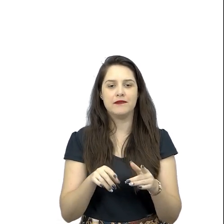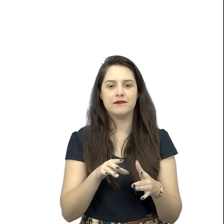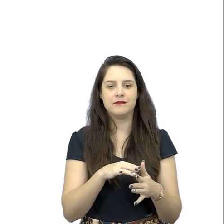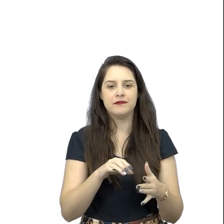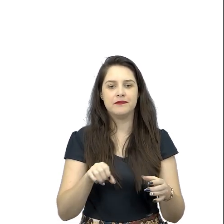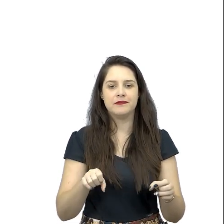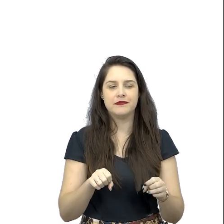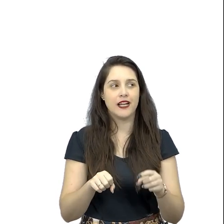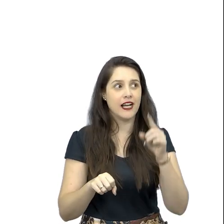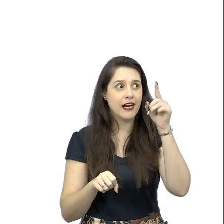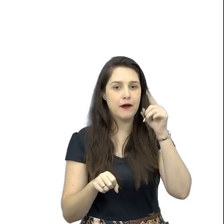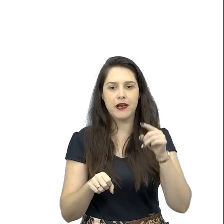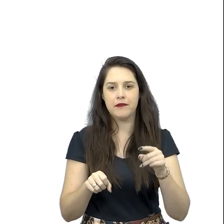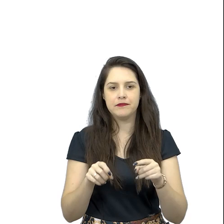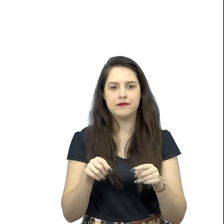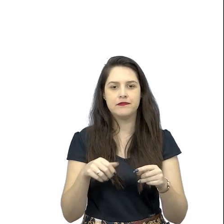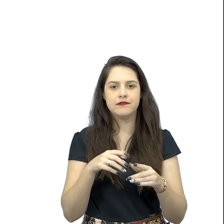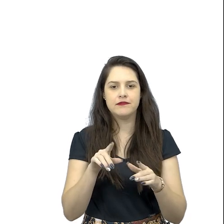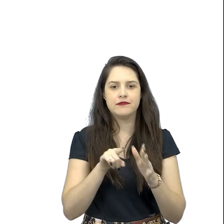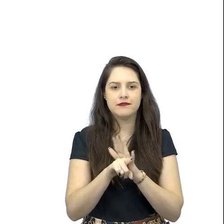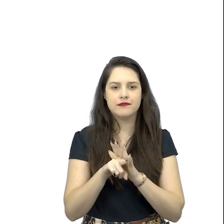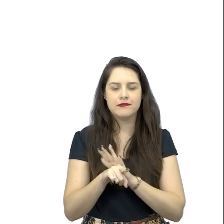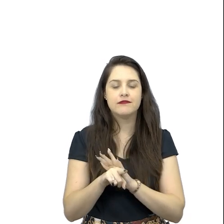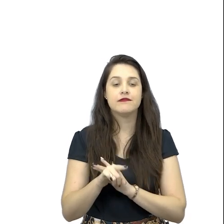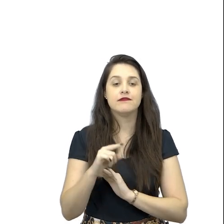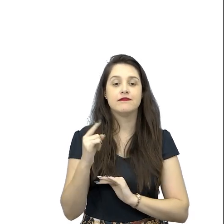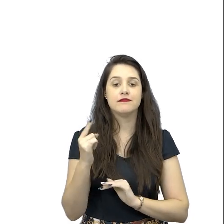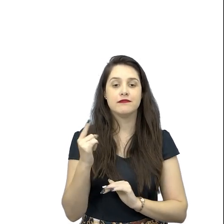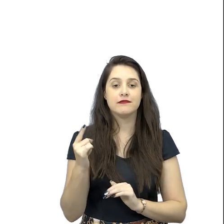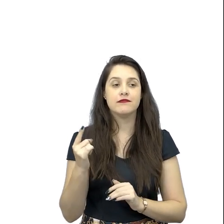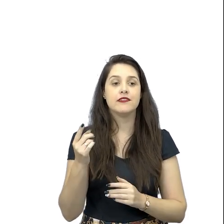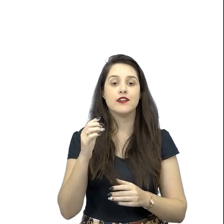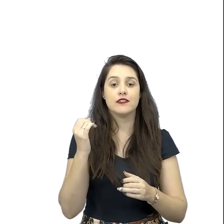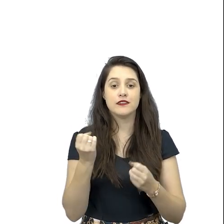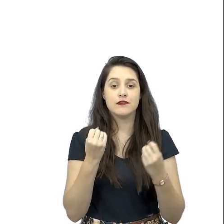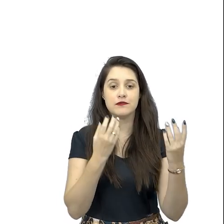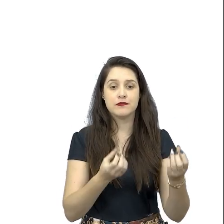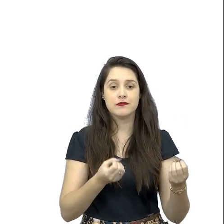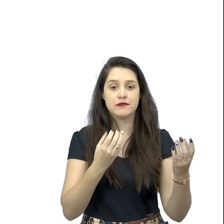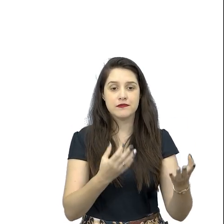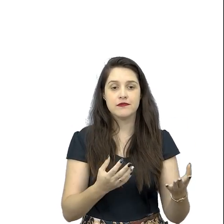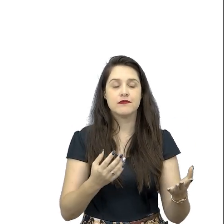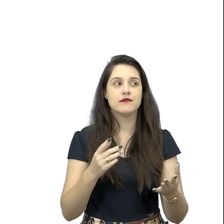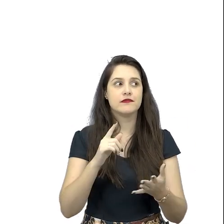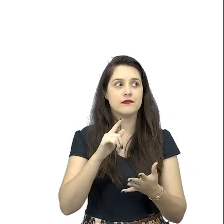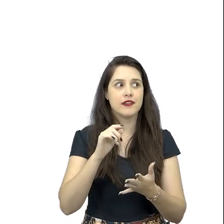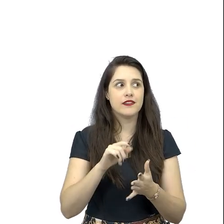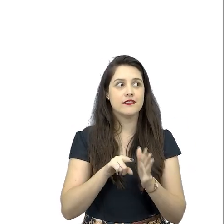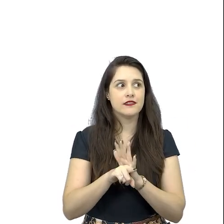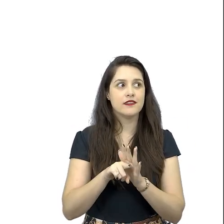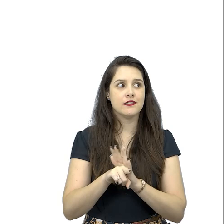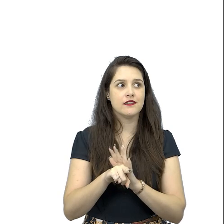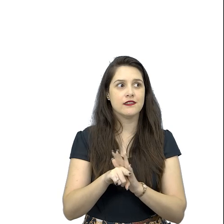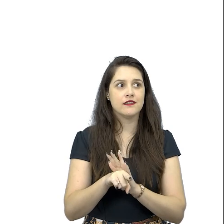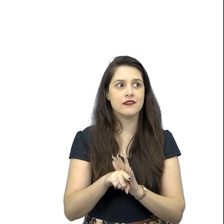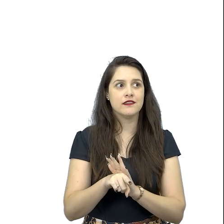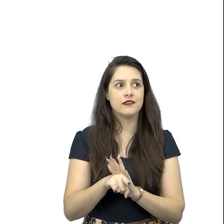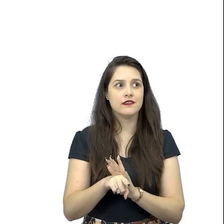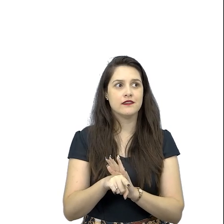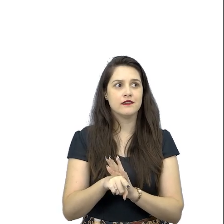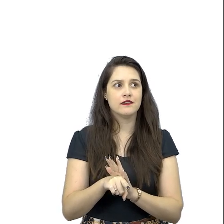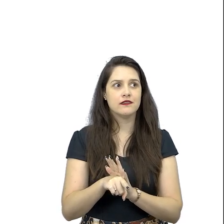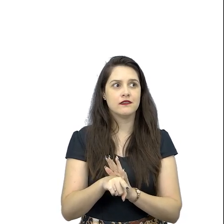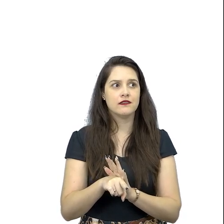aquela investigação idealizada, como eu disse agora há pouco na nossa formação. Talvez seja uma investigação, talvez com um pouco